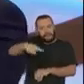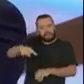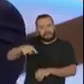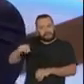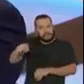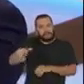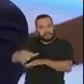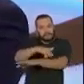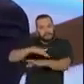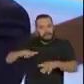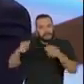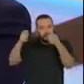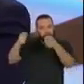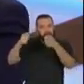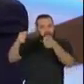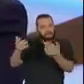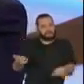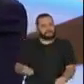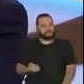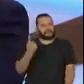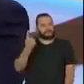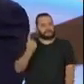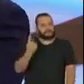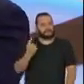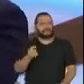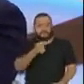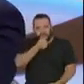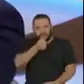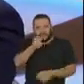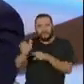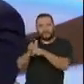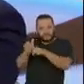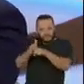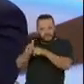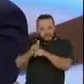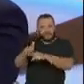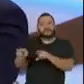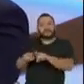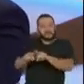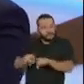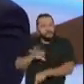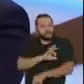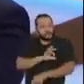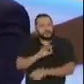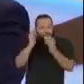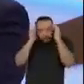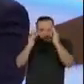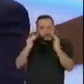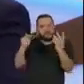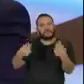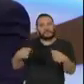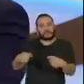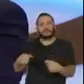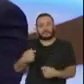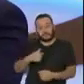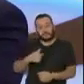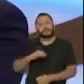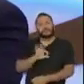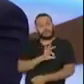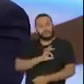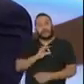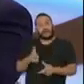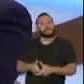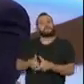investigar as polícias TM que obedecer são merecedor dores sim os policiais brasileiros na sua grande maioria são